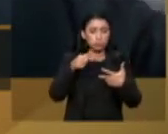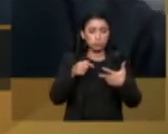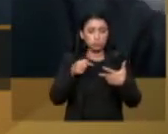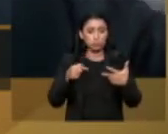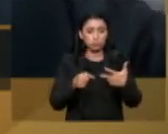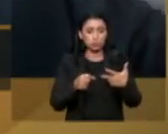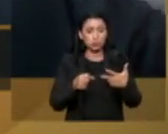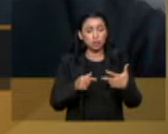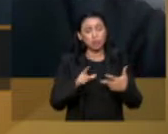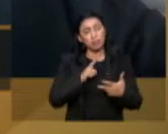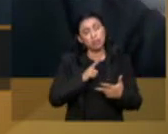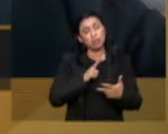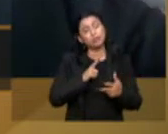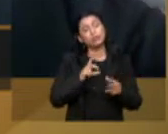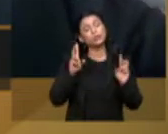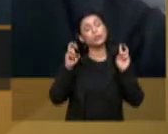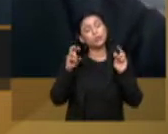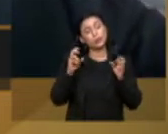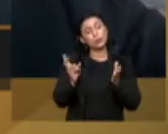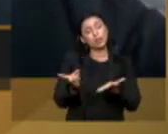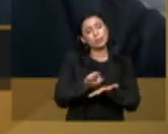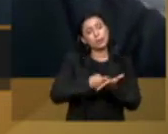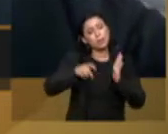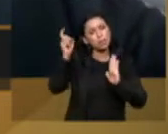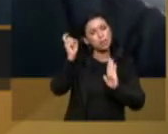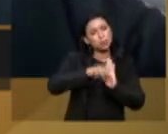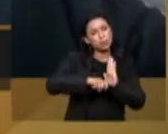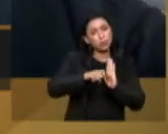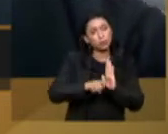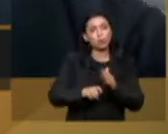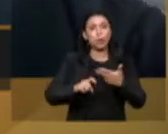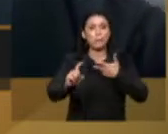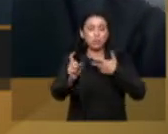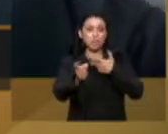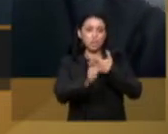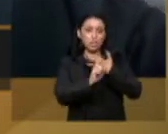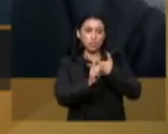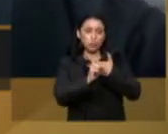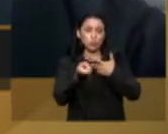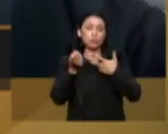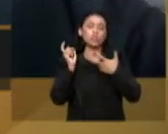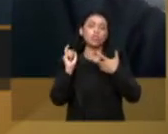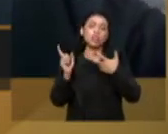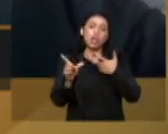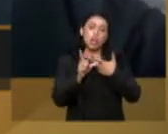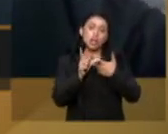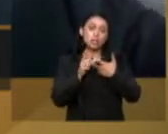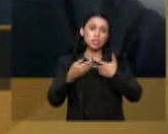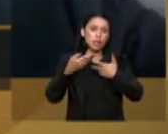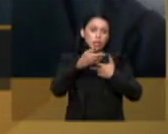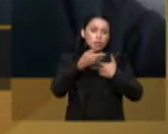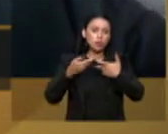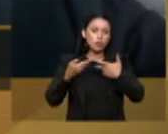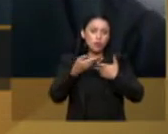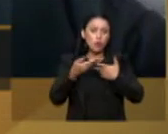em particular na matéria tributária, a relação entre o poder executivo e o poder